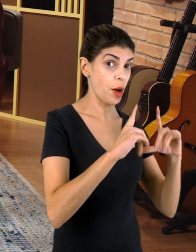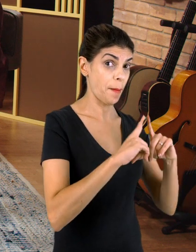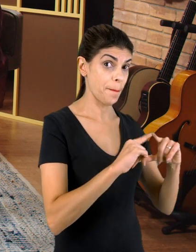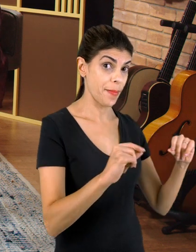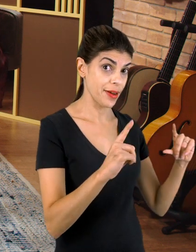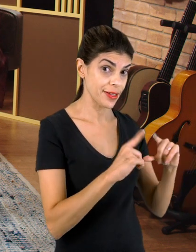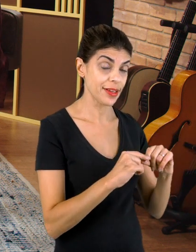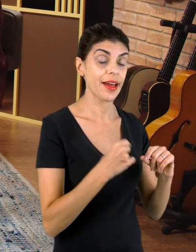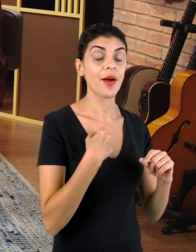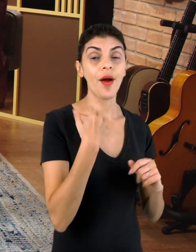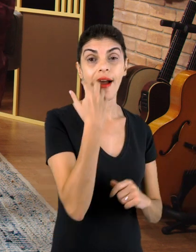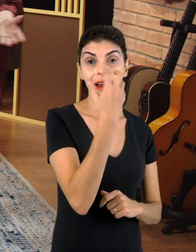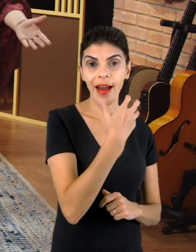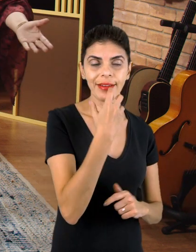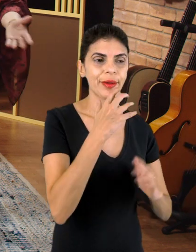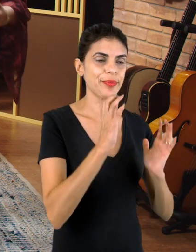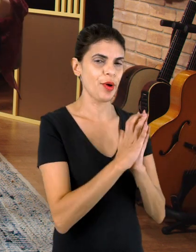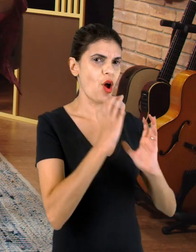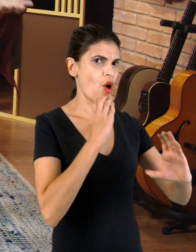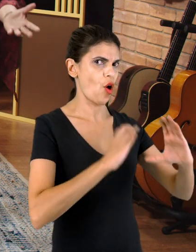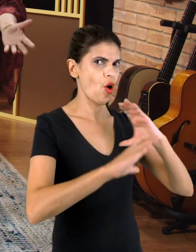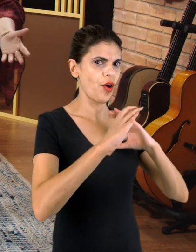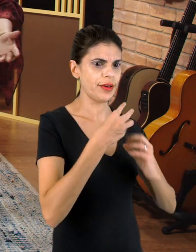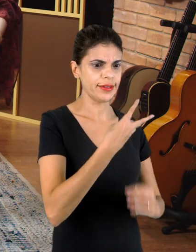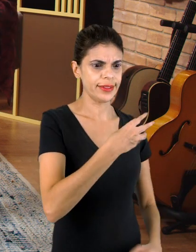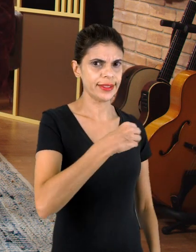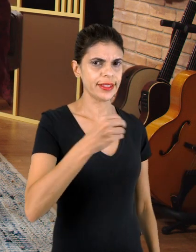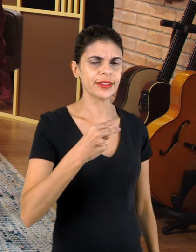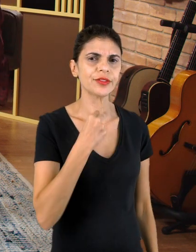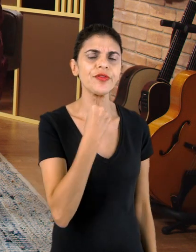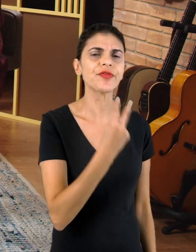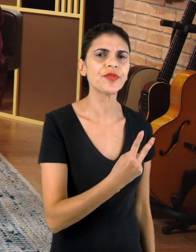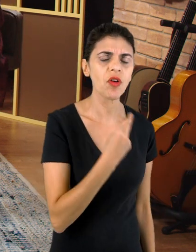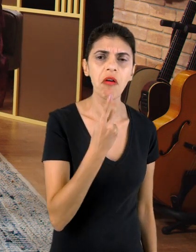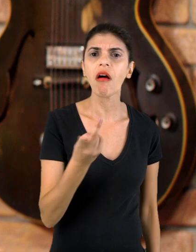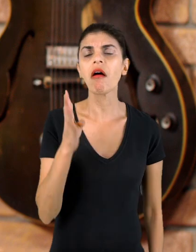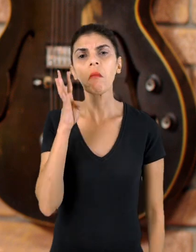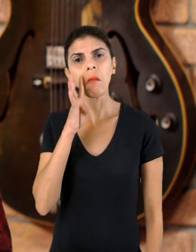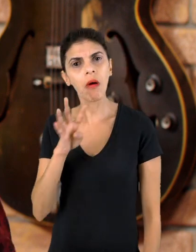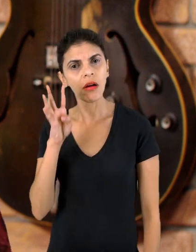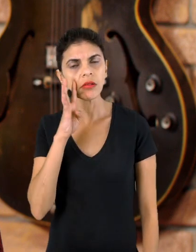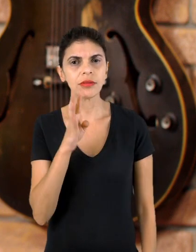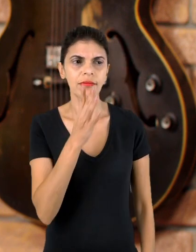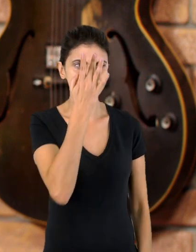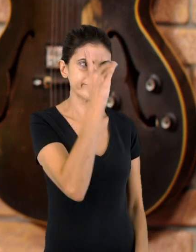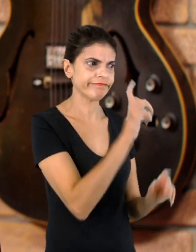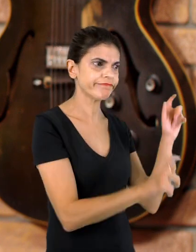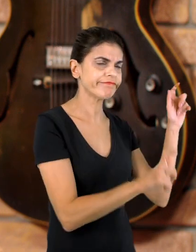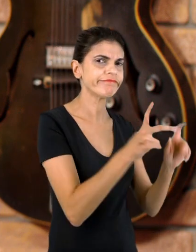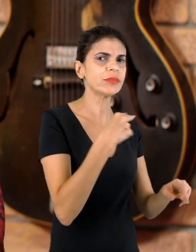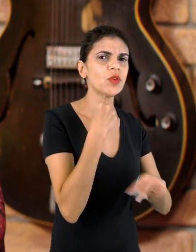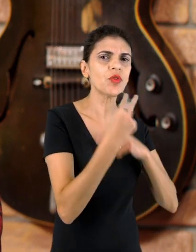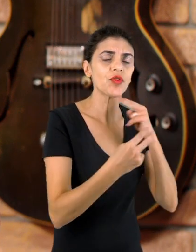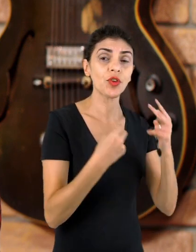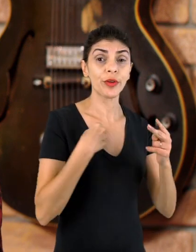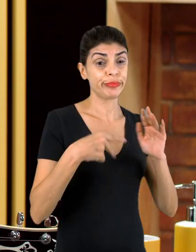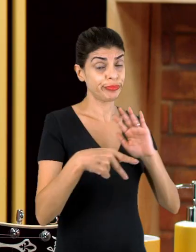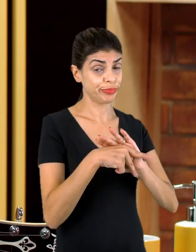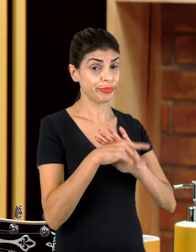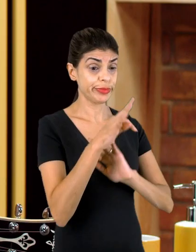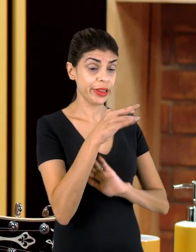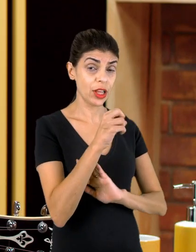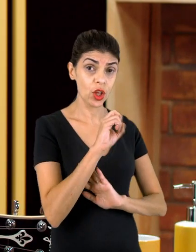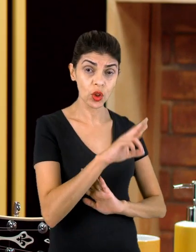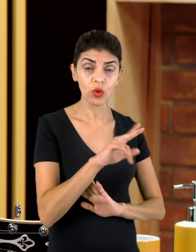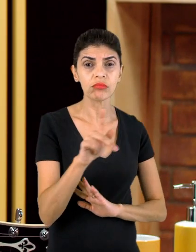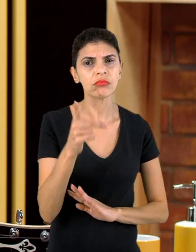no Carnegie Hall, com coral de 300 vozes, sabe? Ah, que bacana. Então, hein? Eram muitas vozes. Eu fui tenorina, eu fui